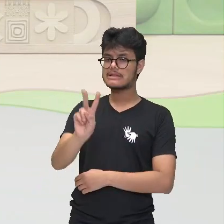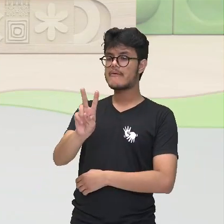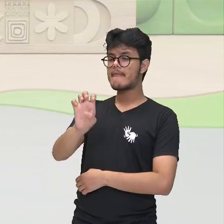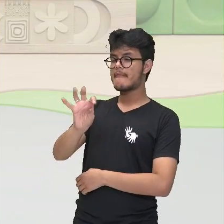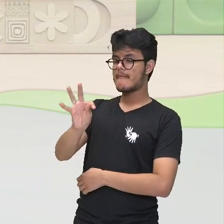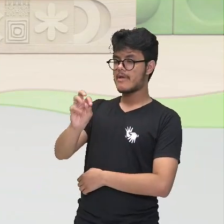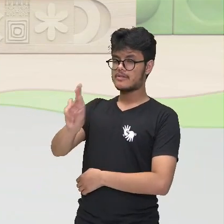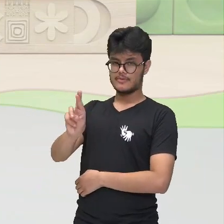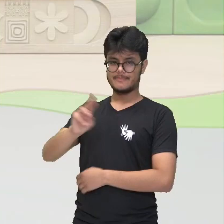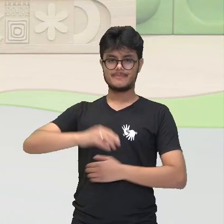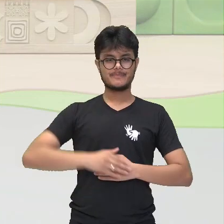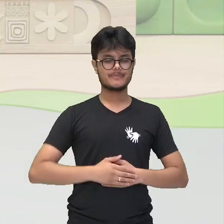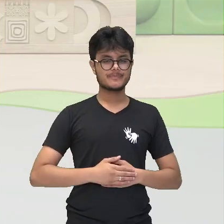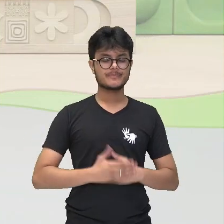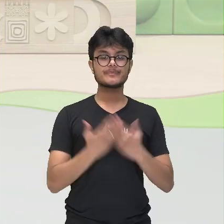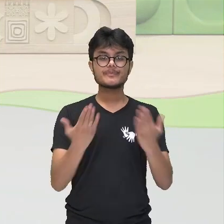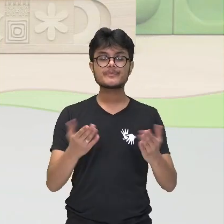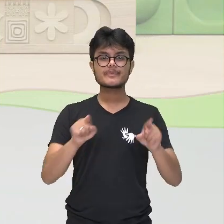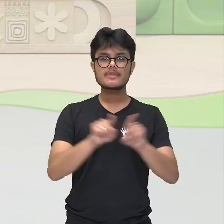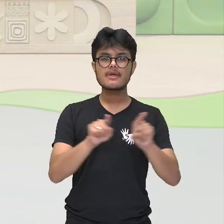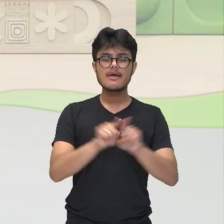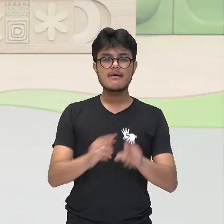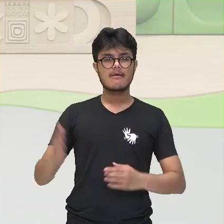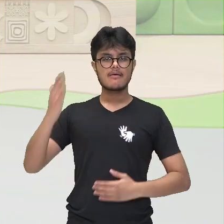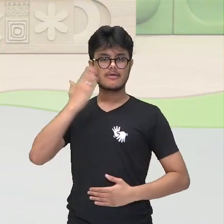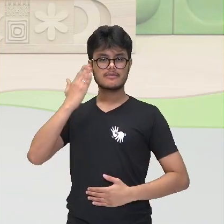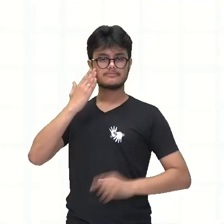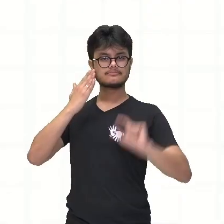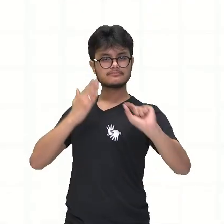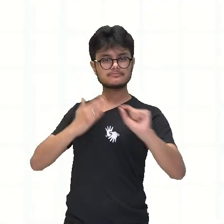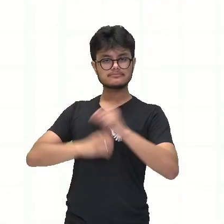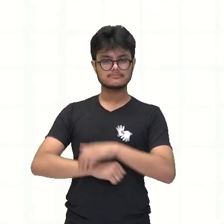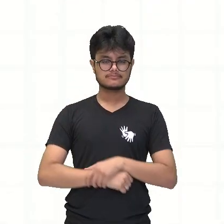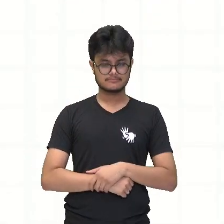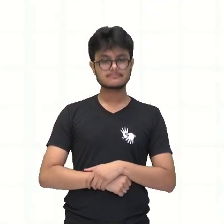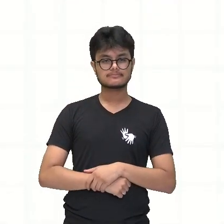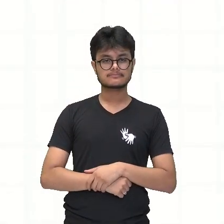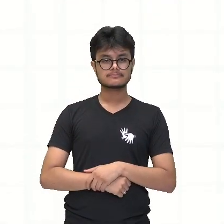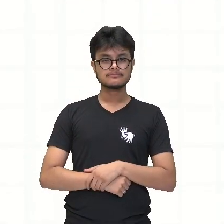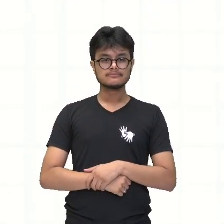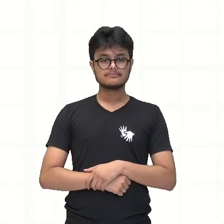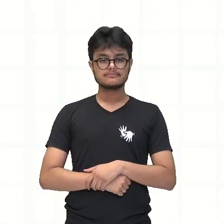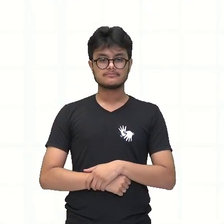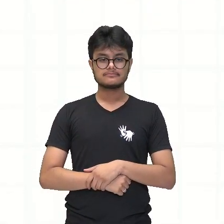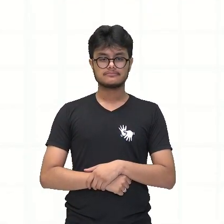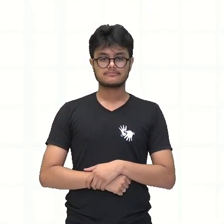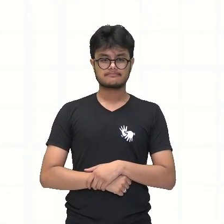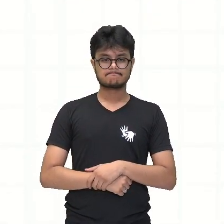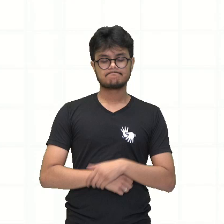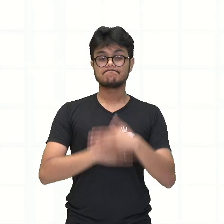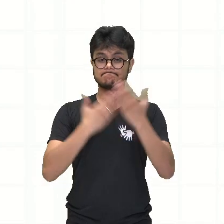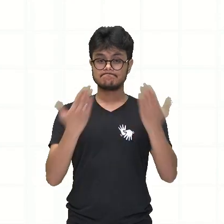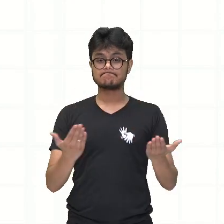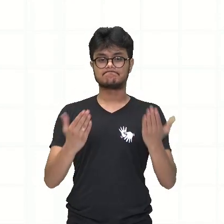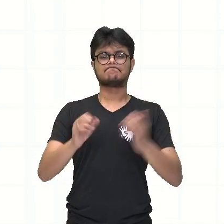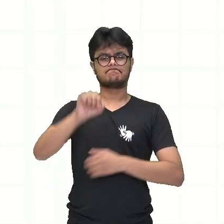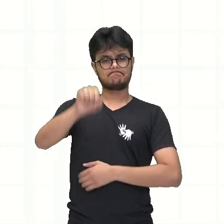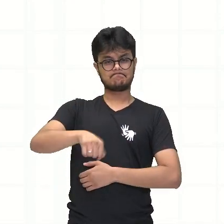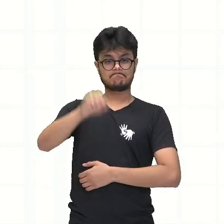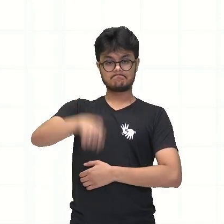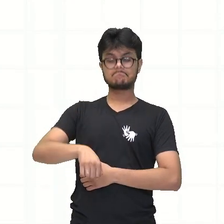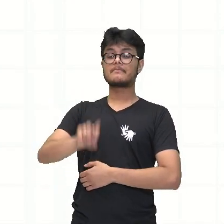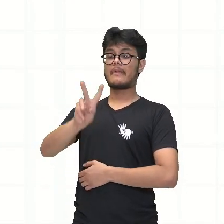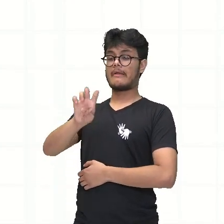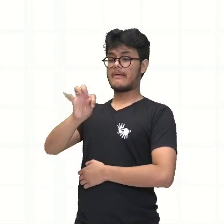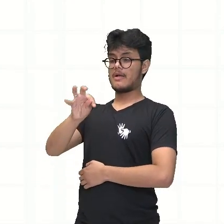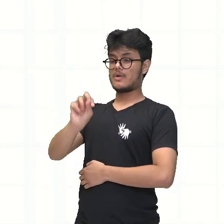transmissão. E aí, o que a gente vai observar sobre os vetores? As doenças transmitidas por vetores